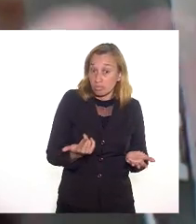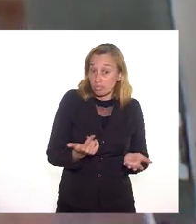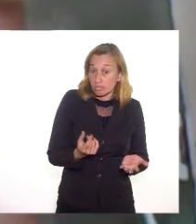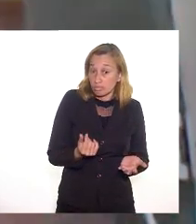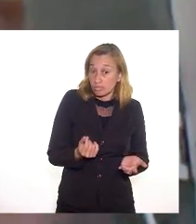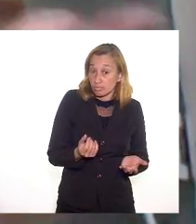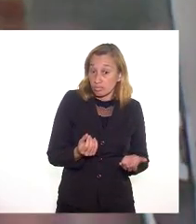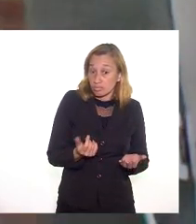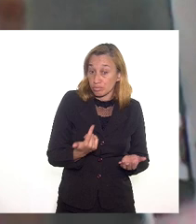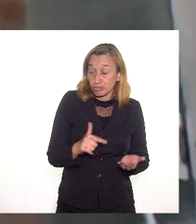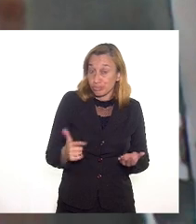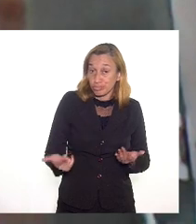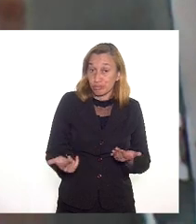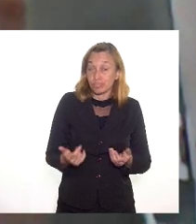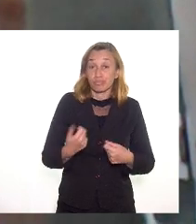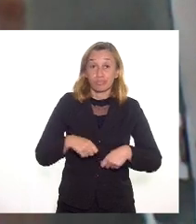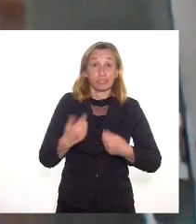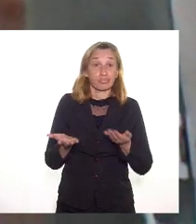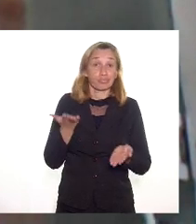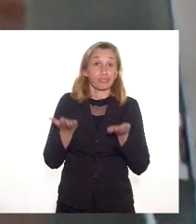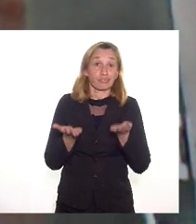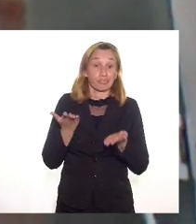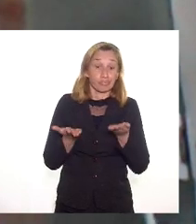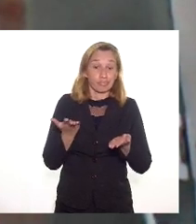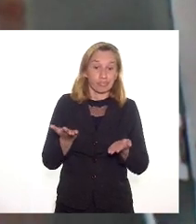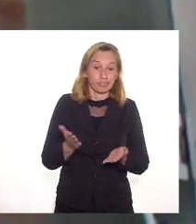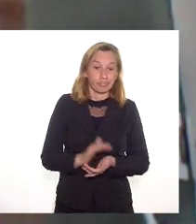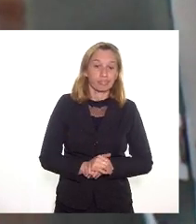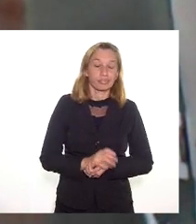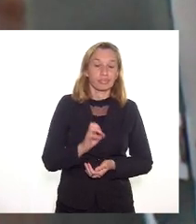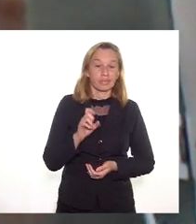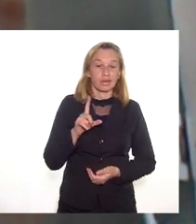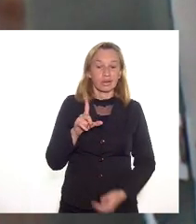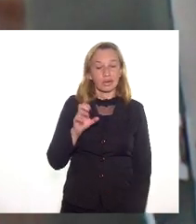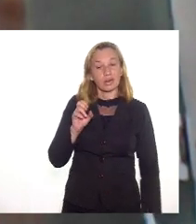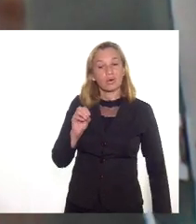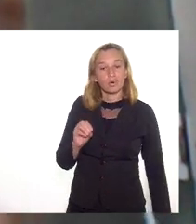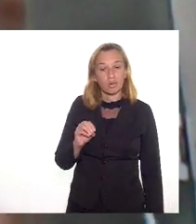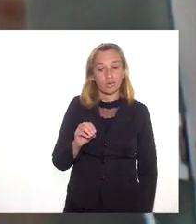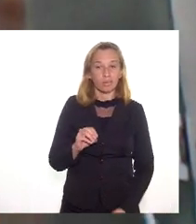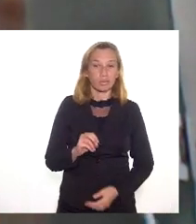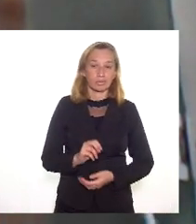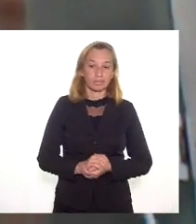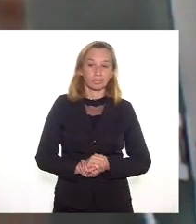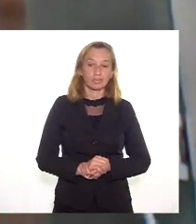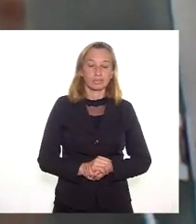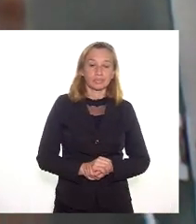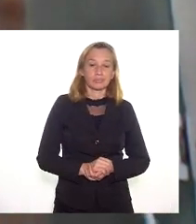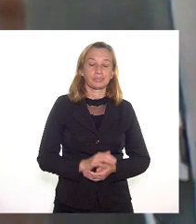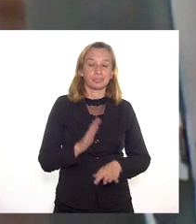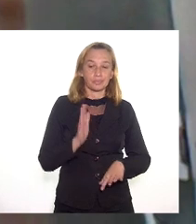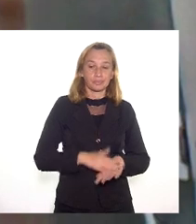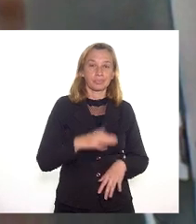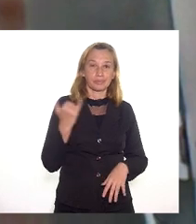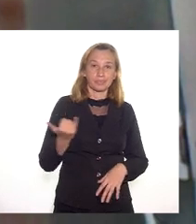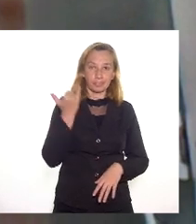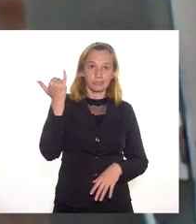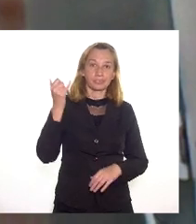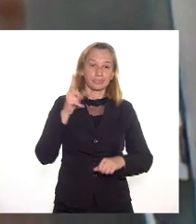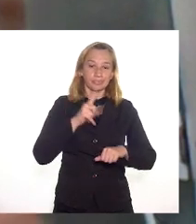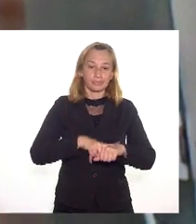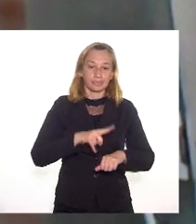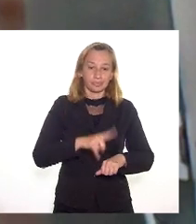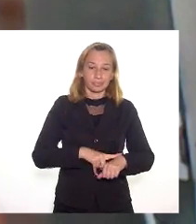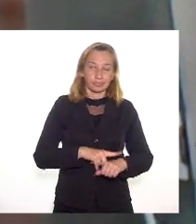nós vamos se equilibrar nessa corda da bamba ou não. Então, quando a fala da LDO, é para dizer quais são as diretrizes. A diretriz mais importante nesse momento